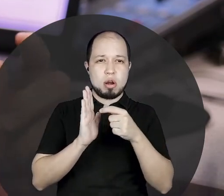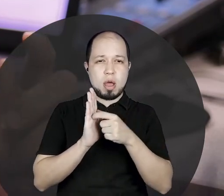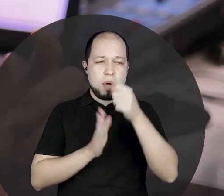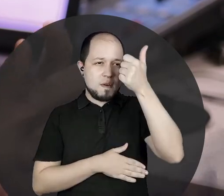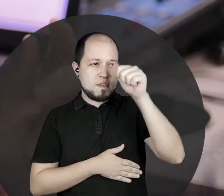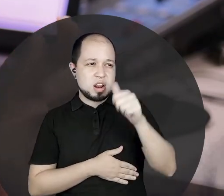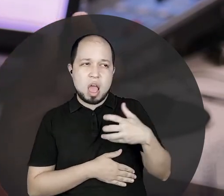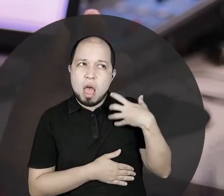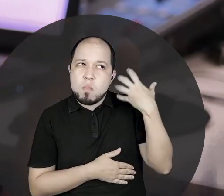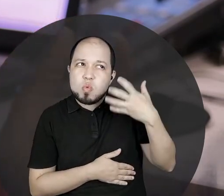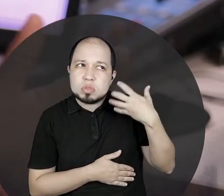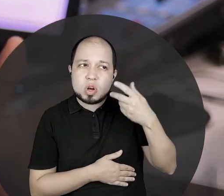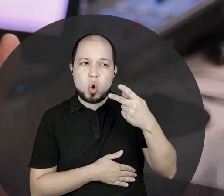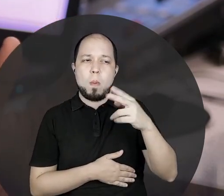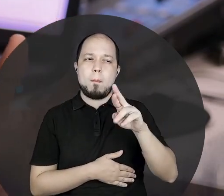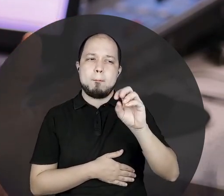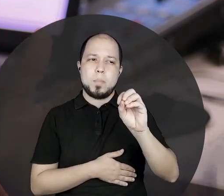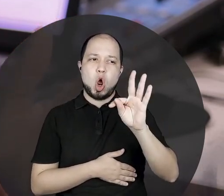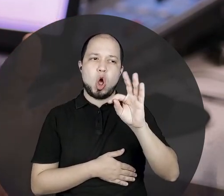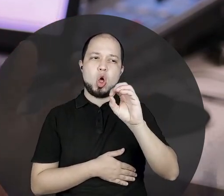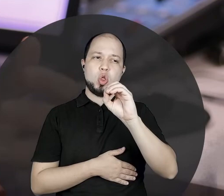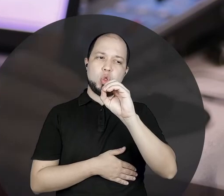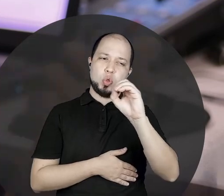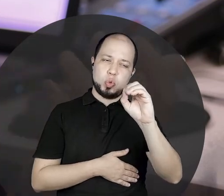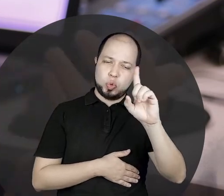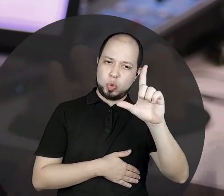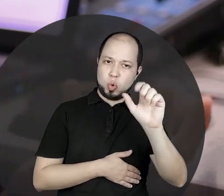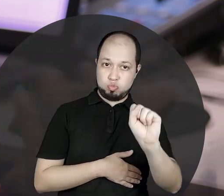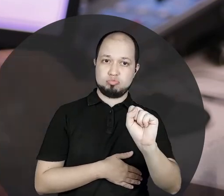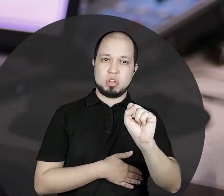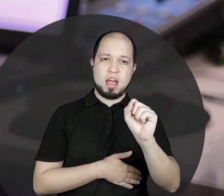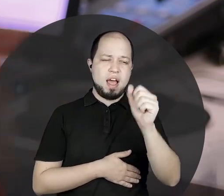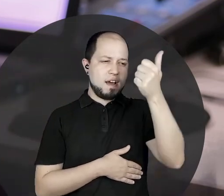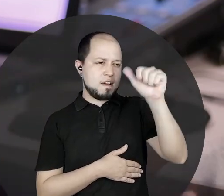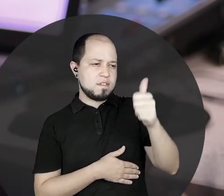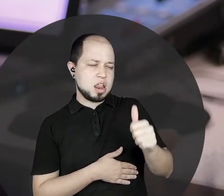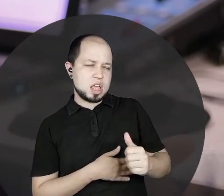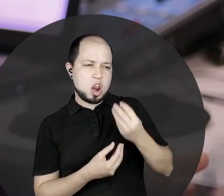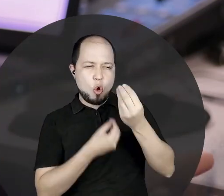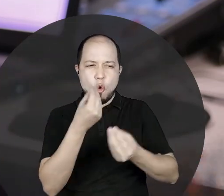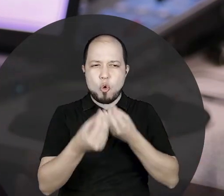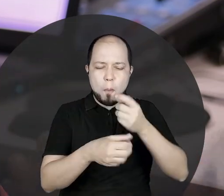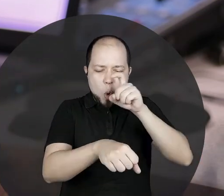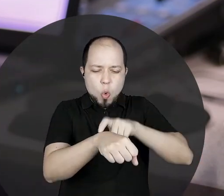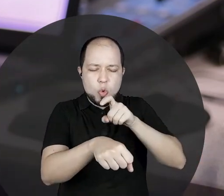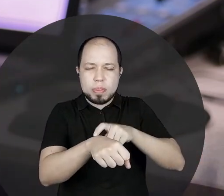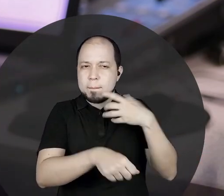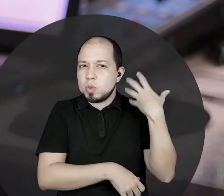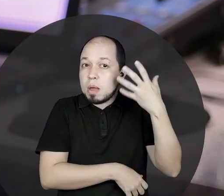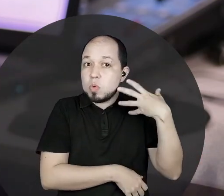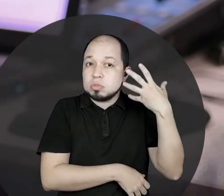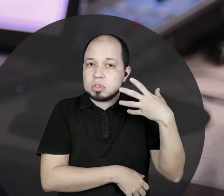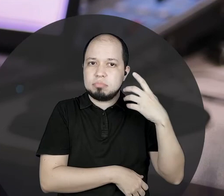Descobri qual era o andamento que cada compasso da música ele seguia dentro da nossa humanidade de errar.